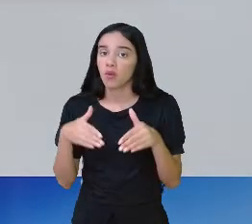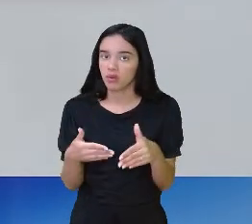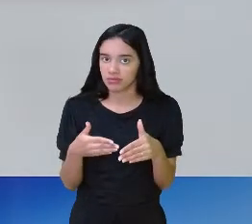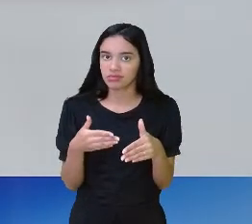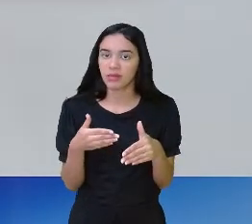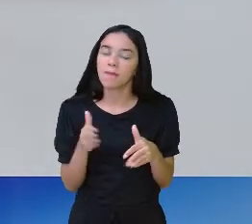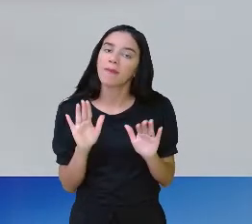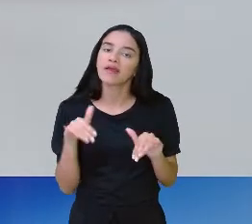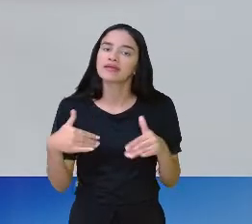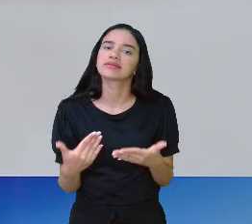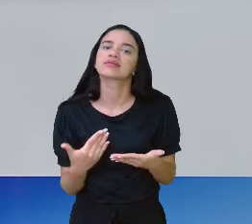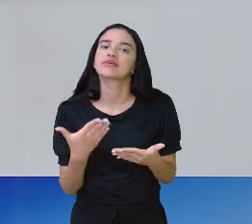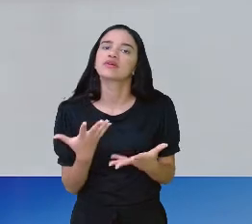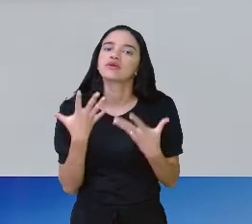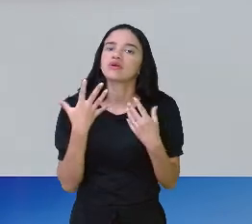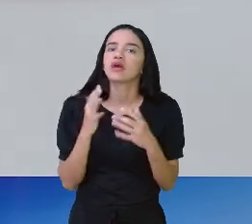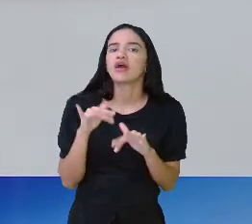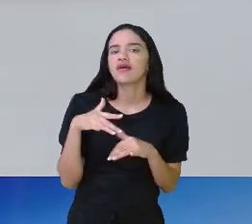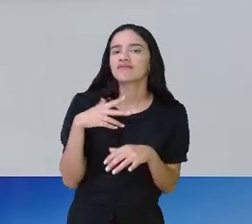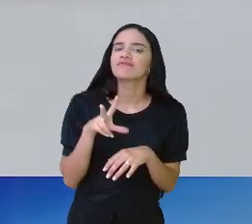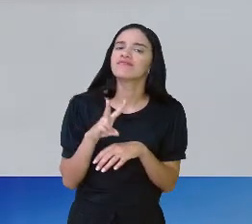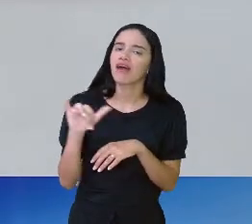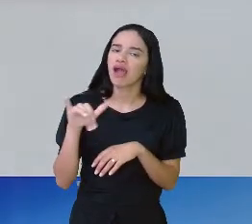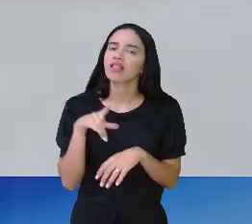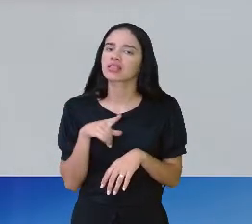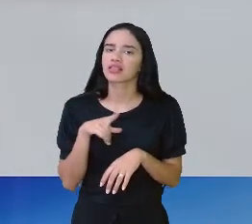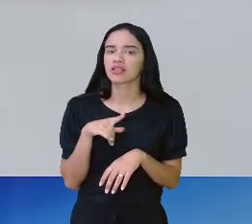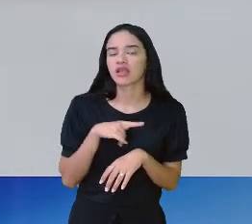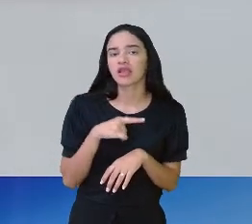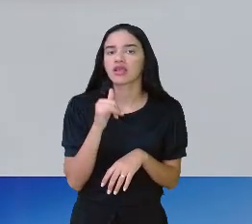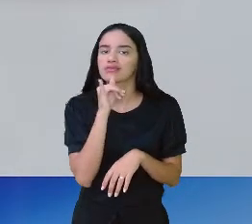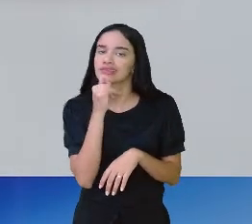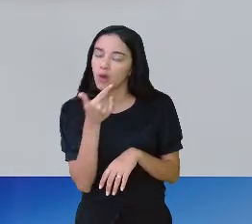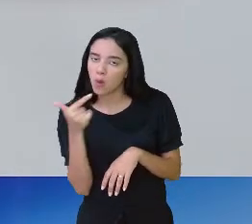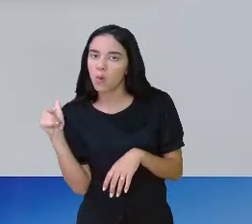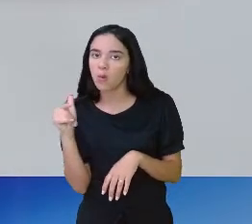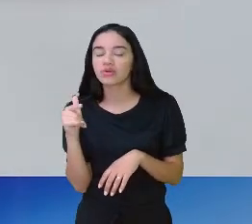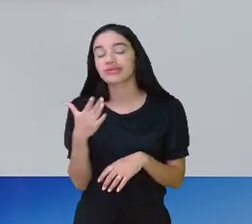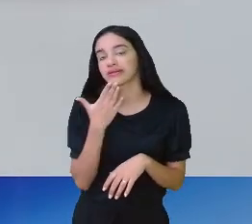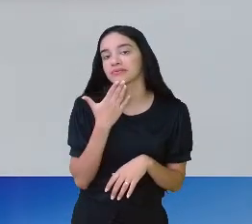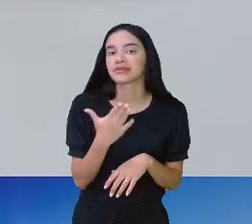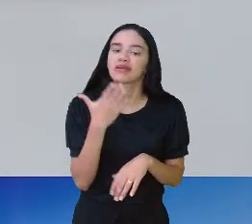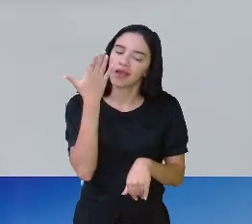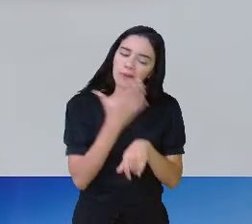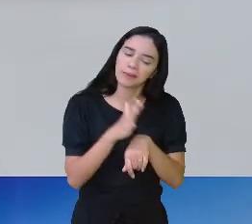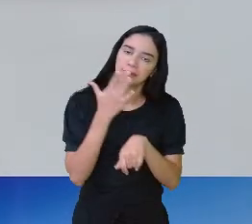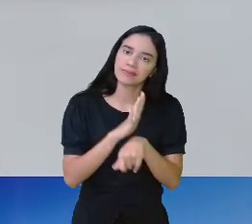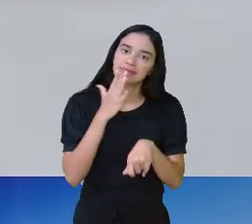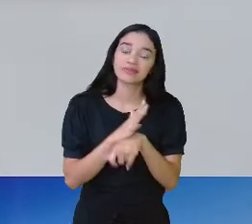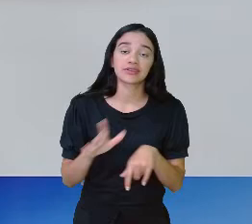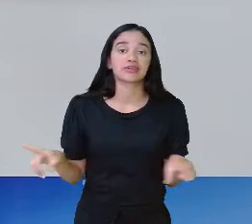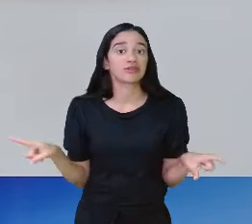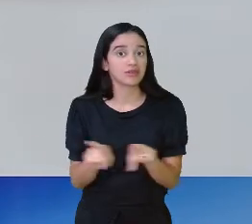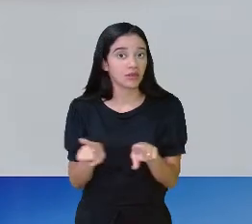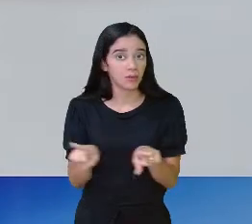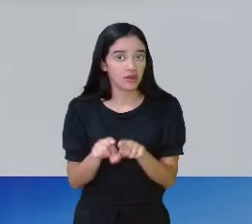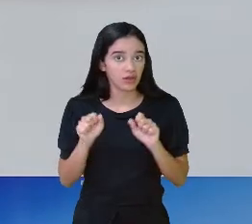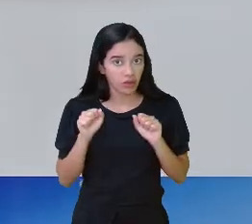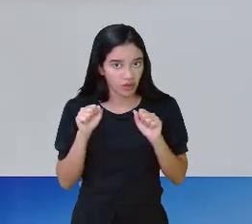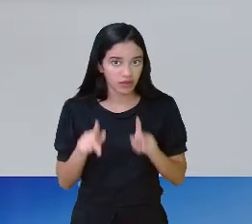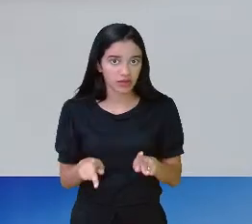neles, tá? Então, vão ter outros exemplos lá. De preferência, vocês vão praticando também,